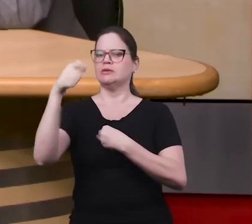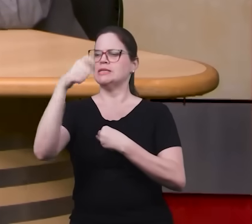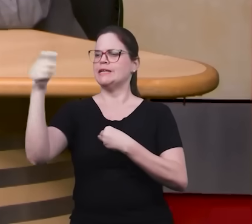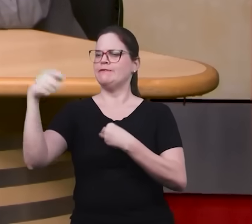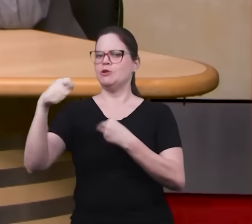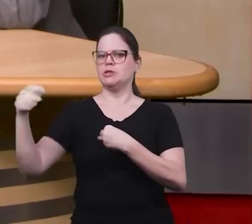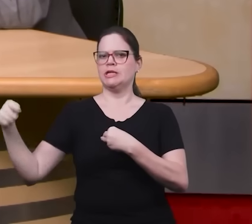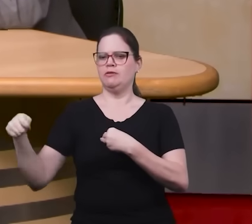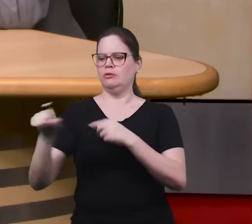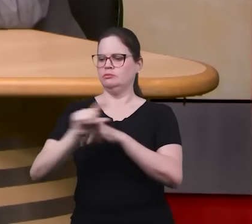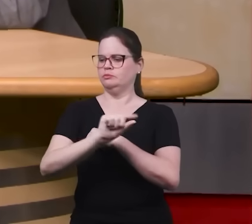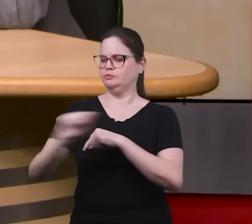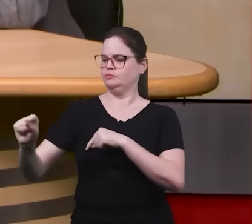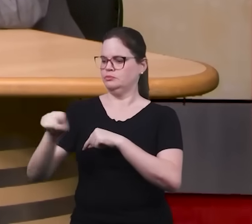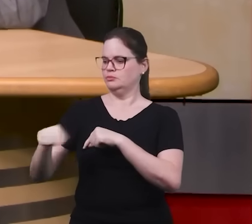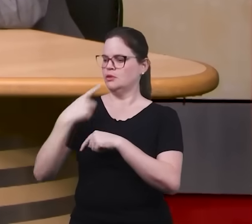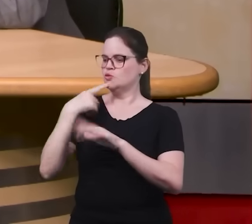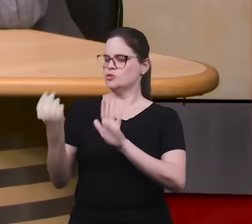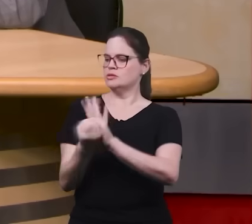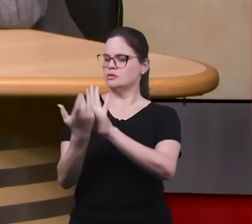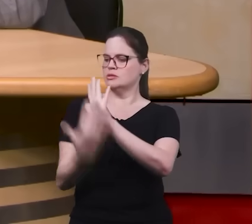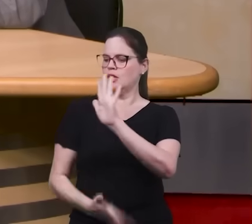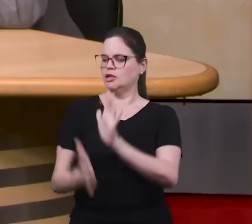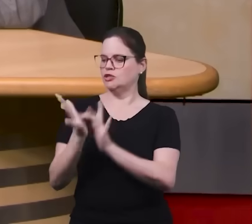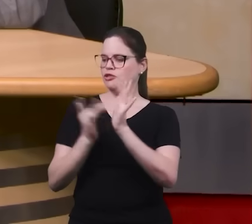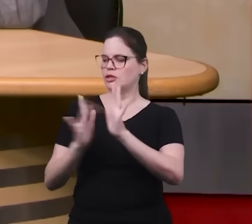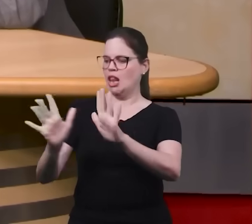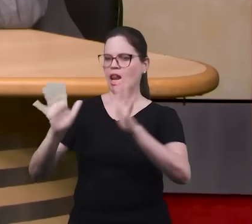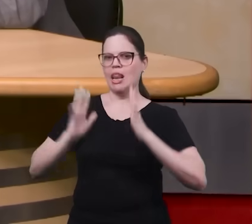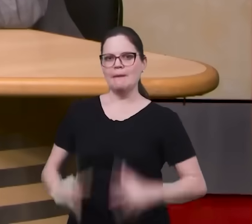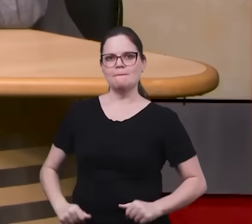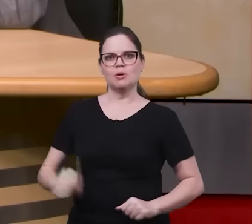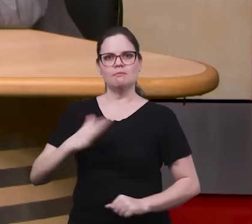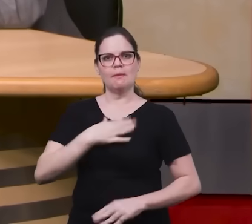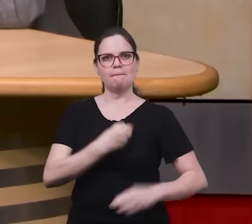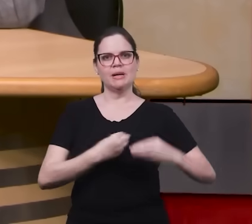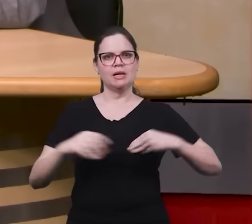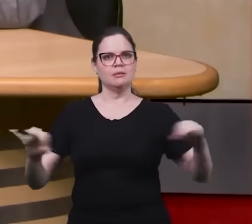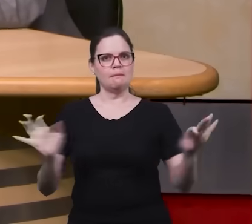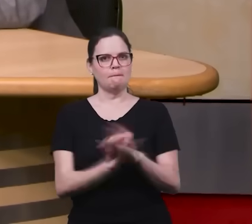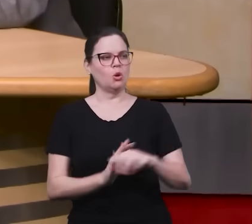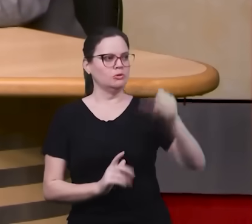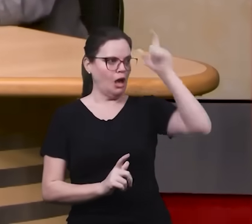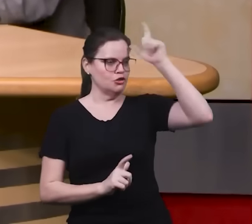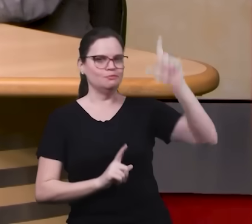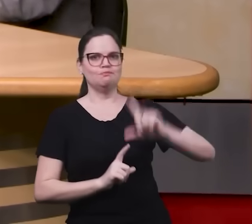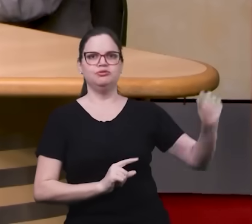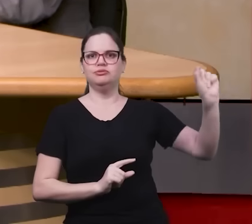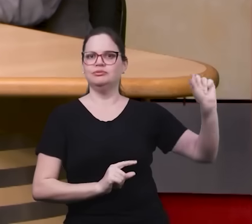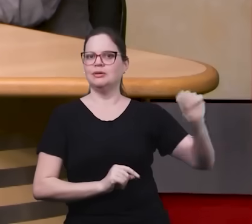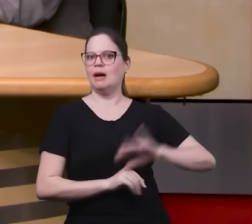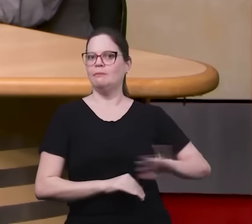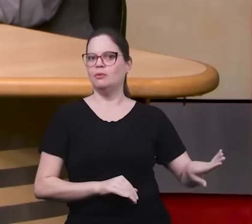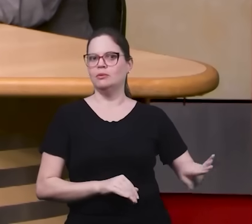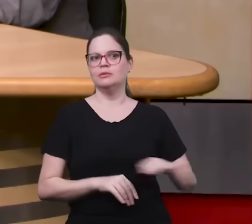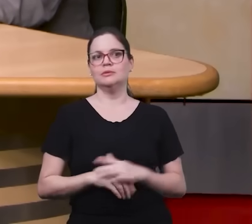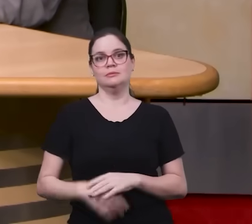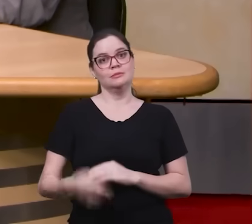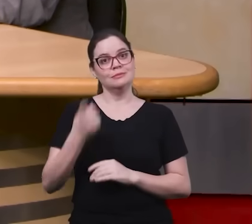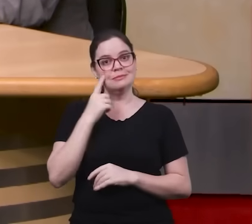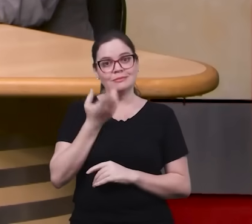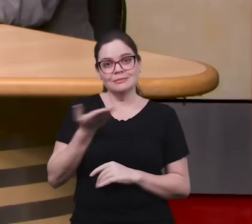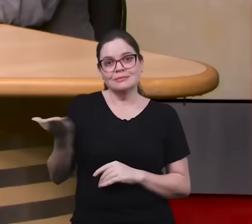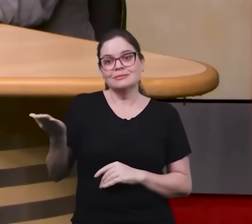Lutero escreveu assim: mas o sangue de Jesus, seu filho, me purifica de todos os pecados. Glória a Deus. Desapareceu. Então vejam. Que coisa,